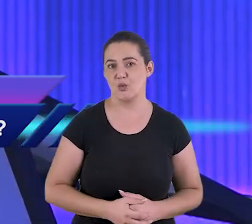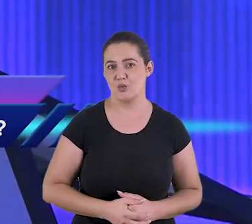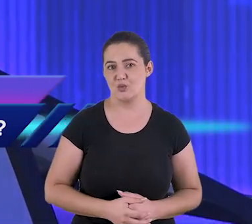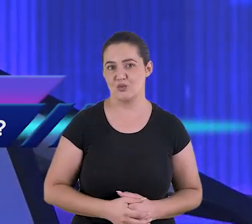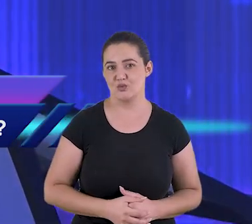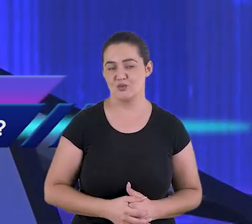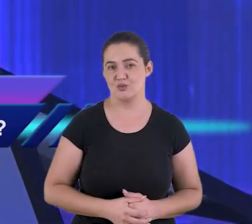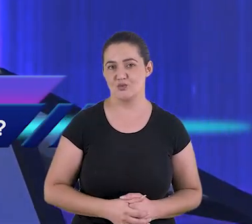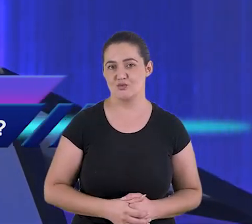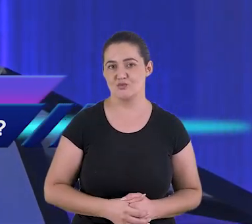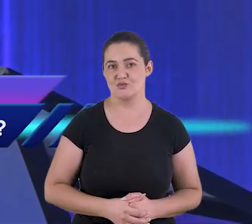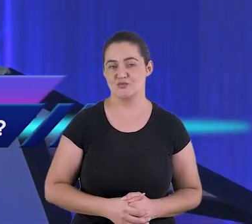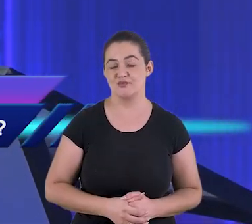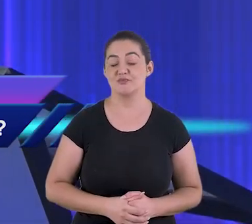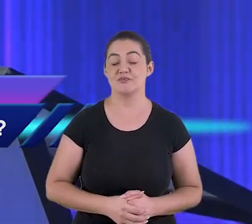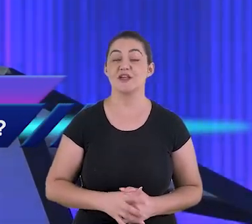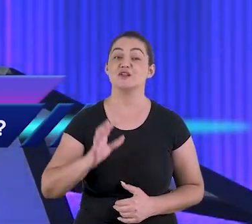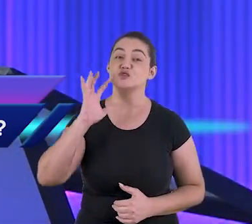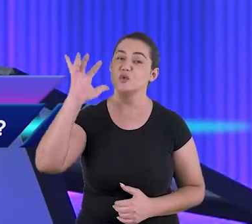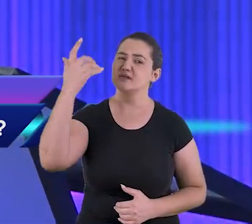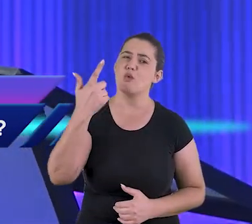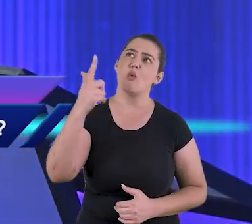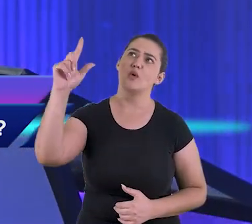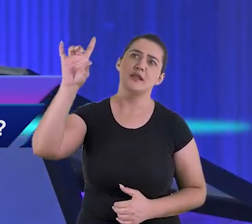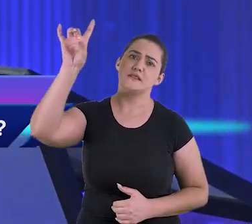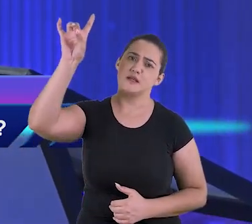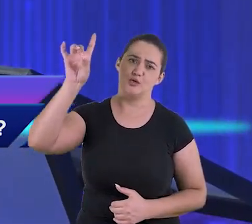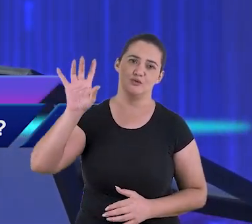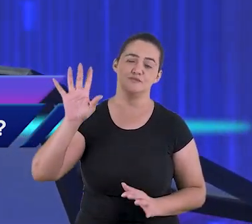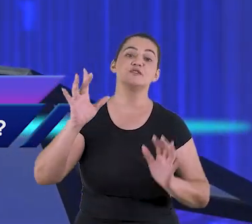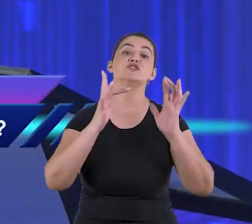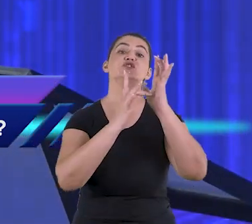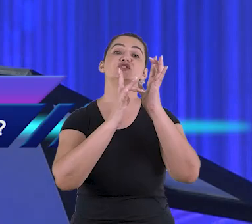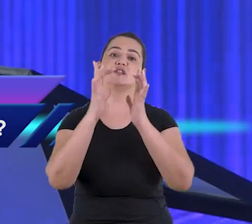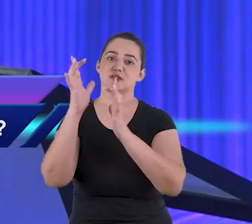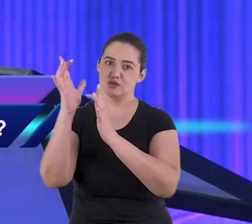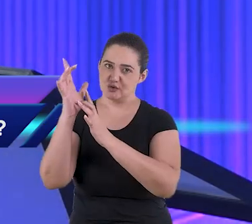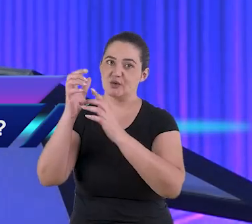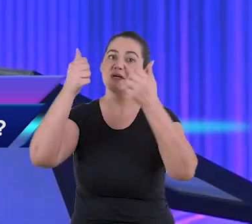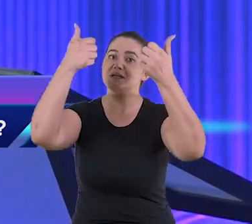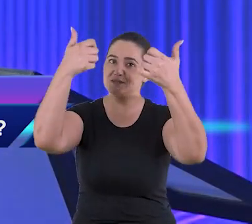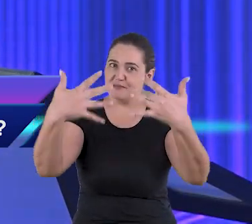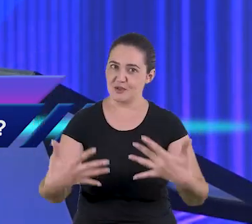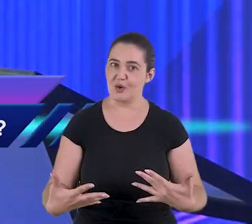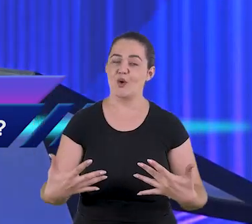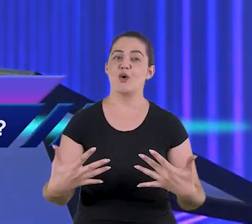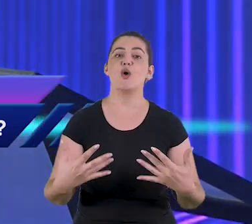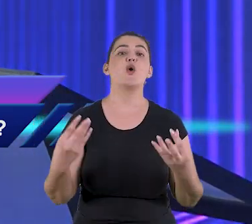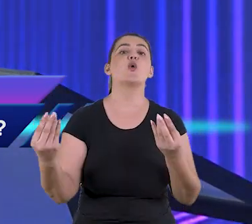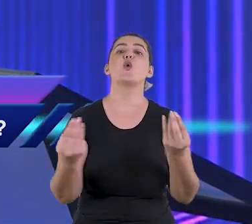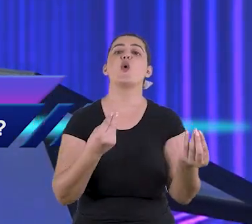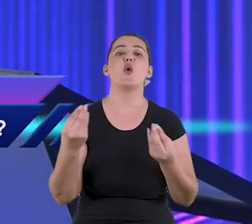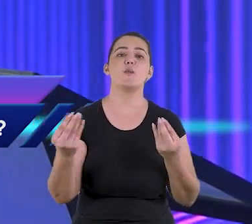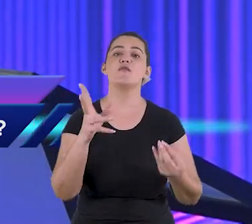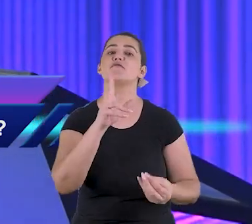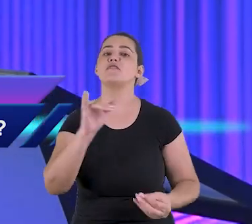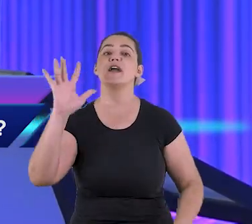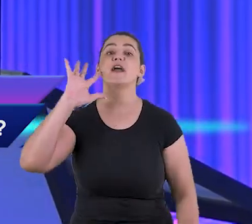A solução não é desencarnar. A solução é outra. Jesus